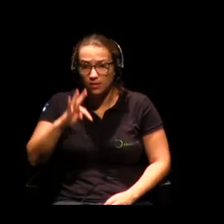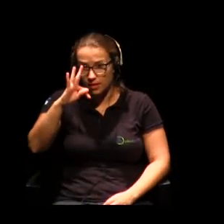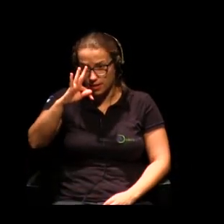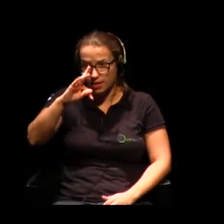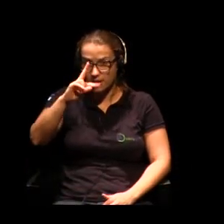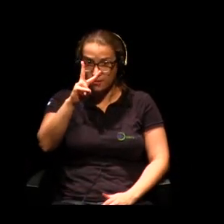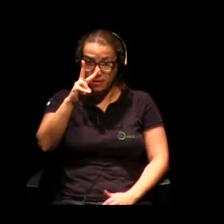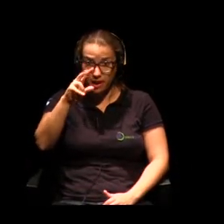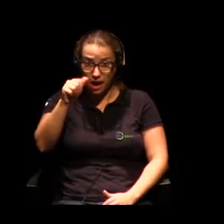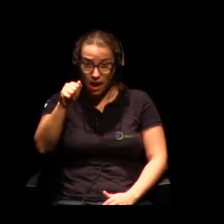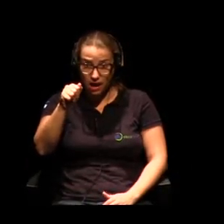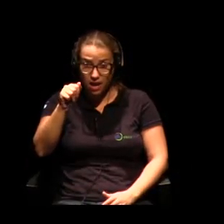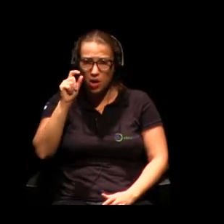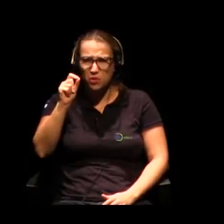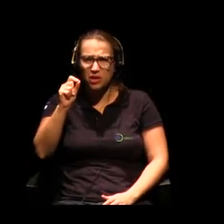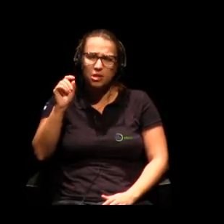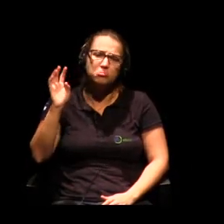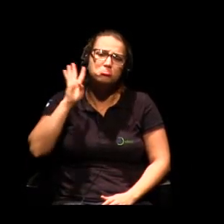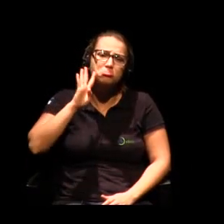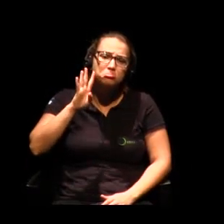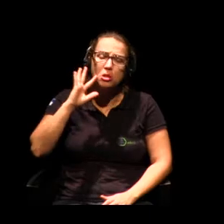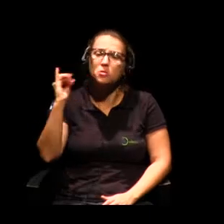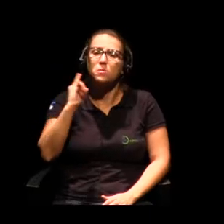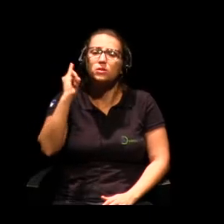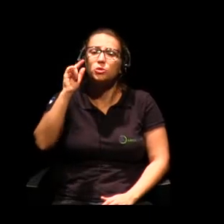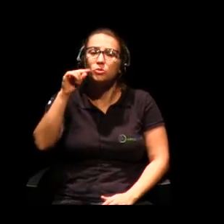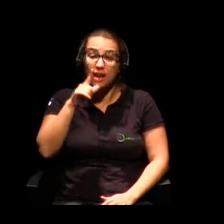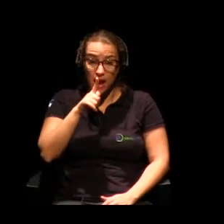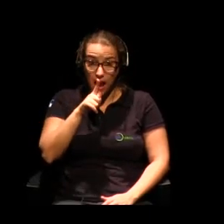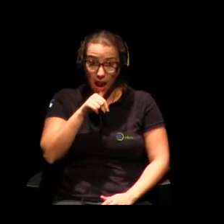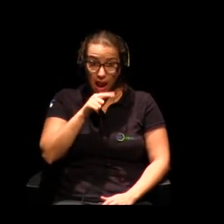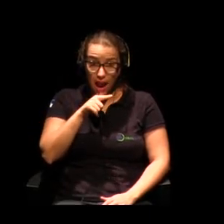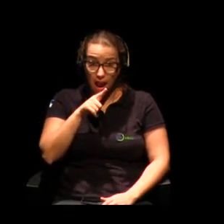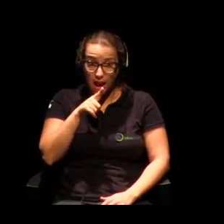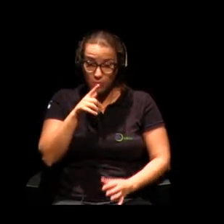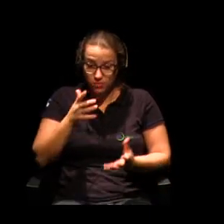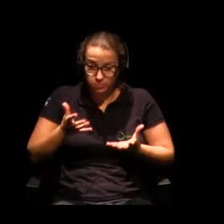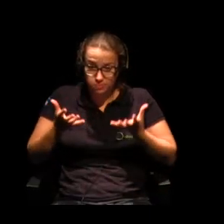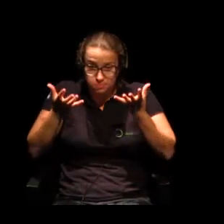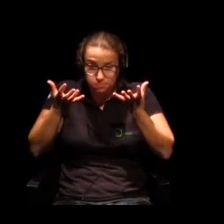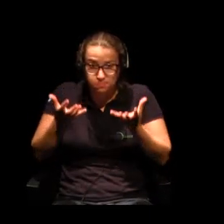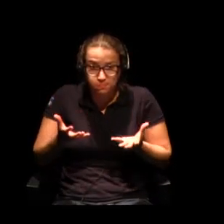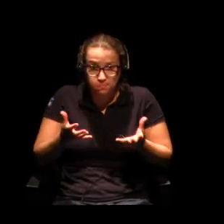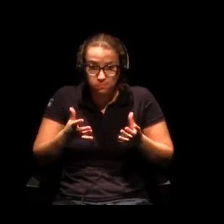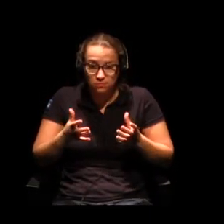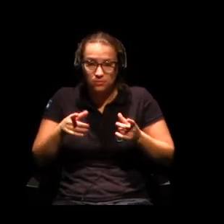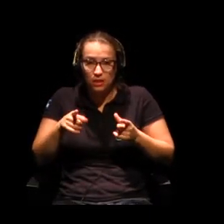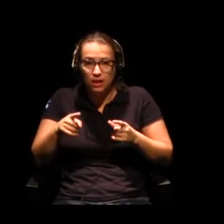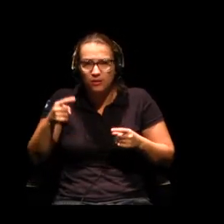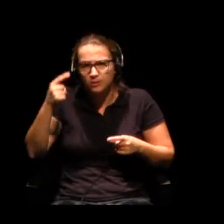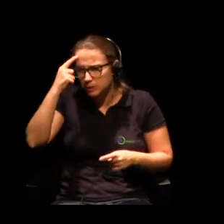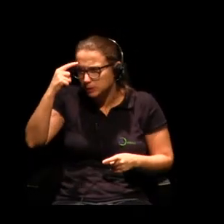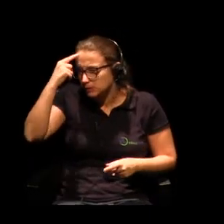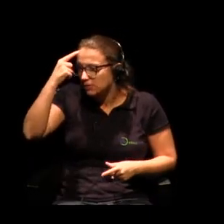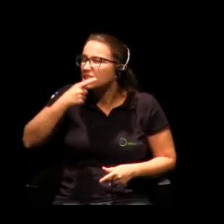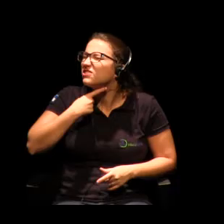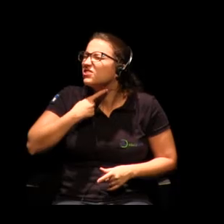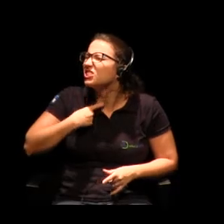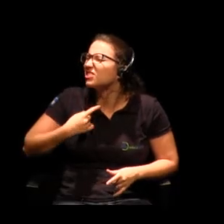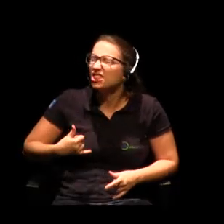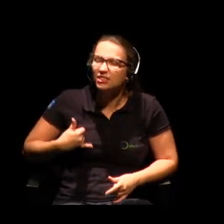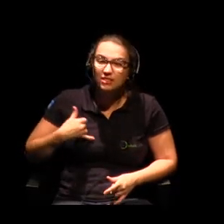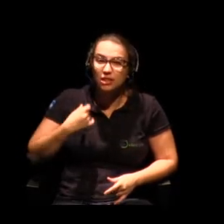um aspecto importante do TVA é que as águas e a infraestrutura e o paisagismo tem